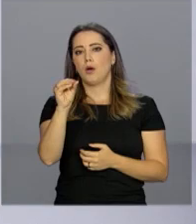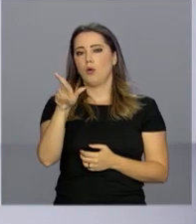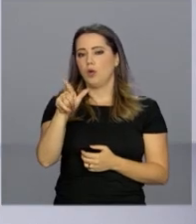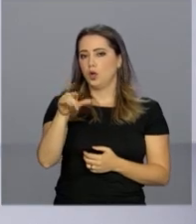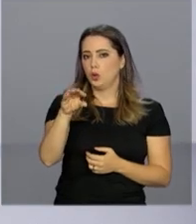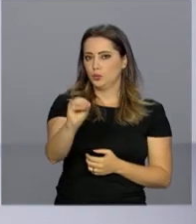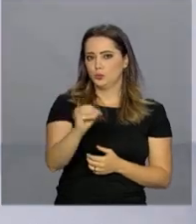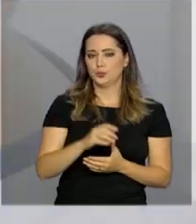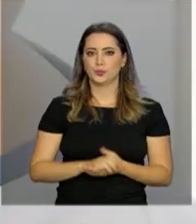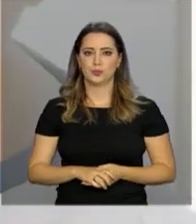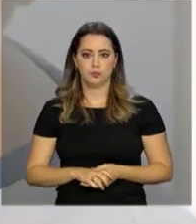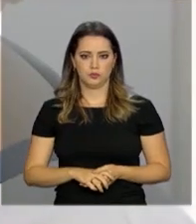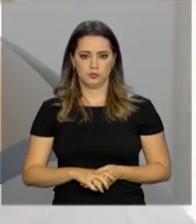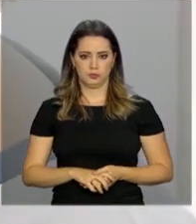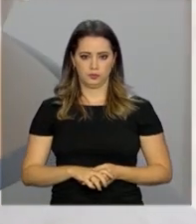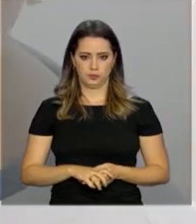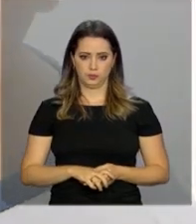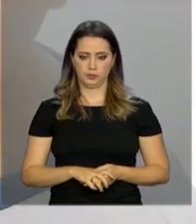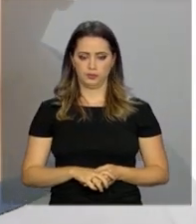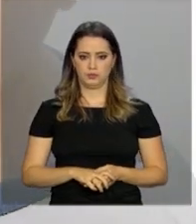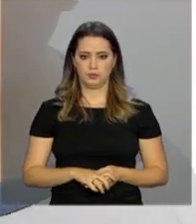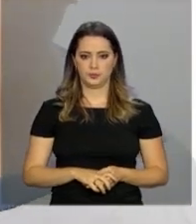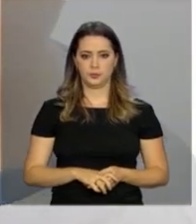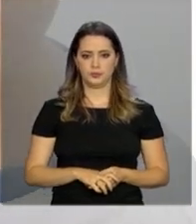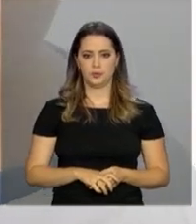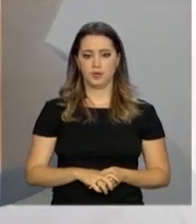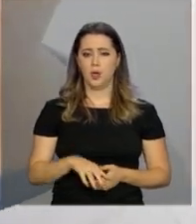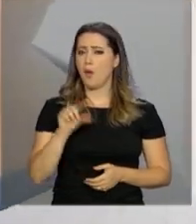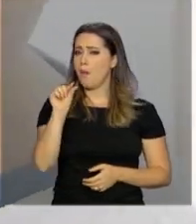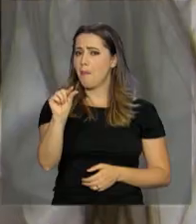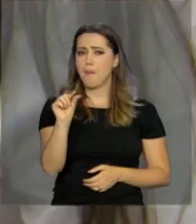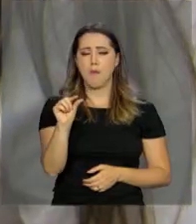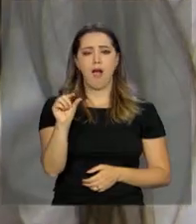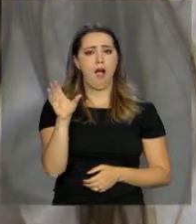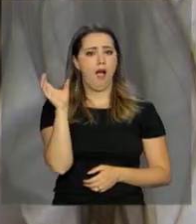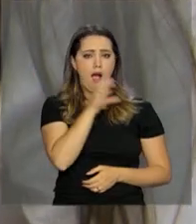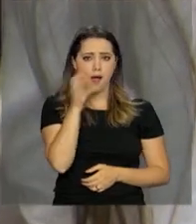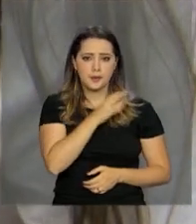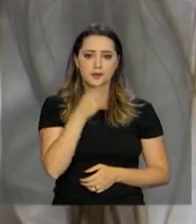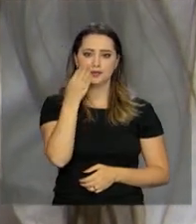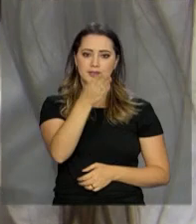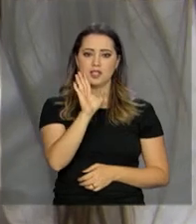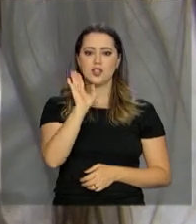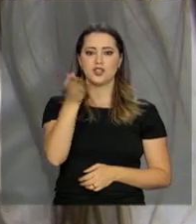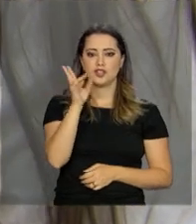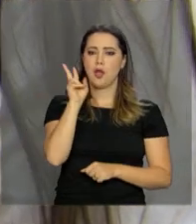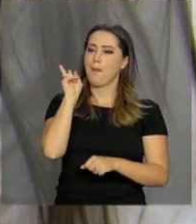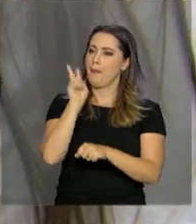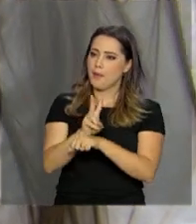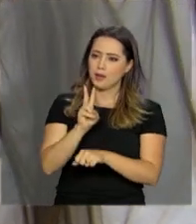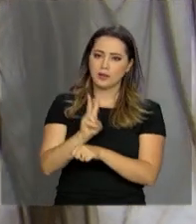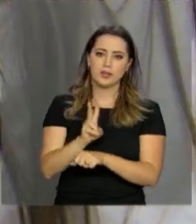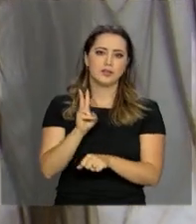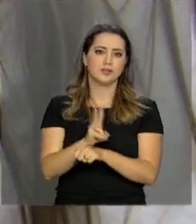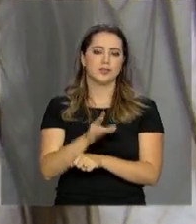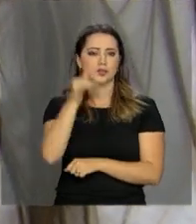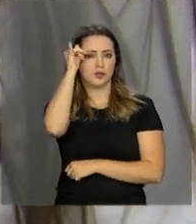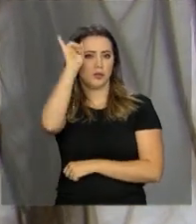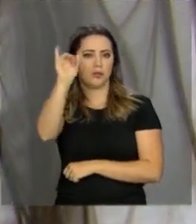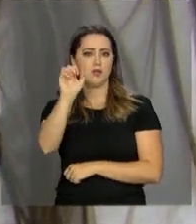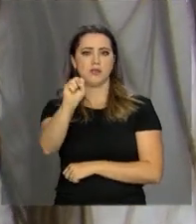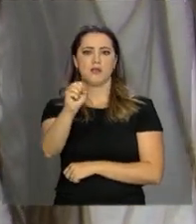sarampo são poucos segundos e o pequeno joaquim já está a proteger do contra o